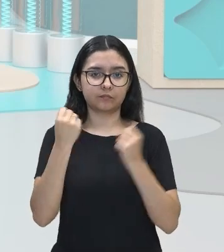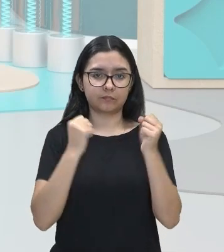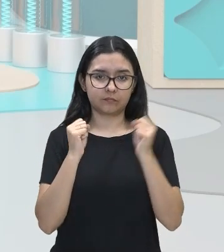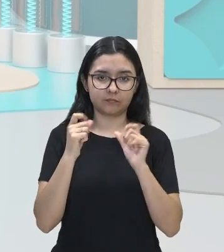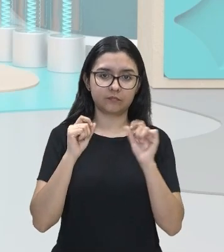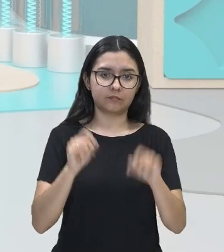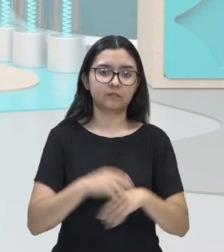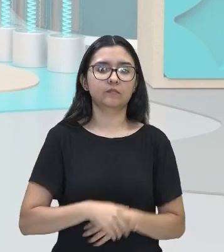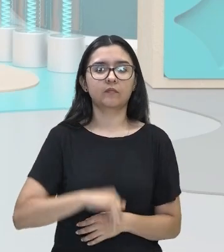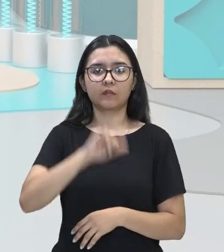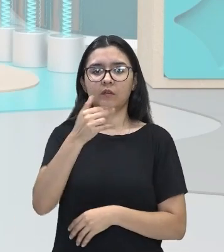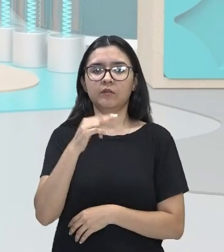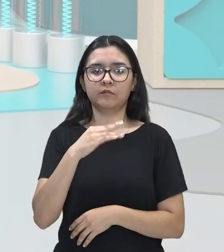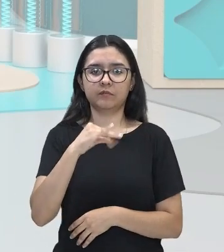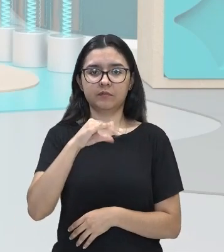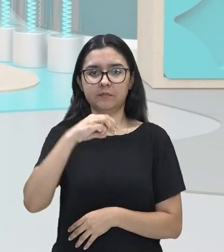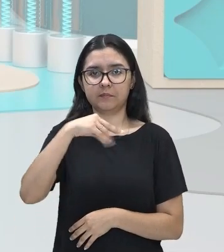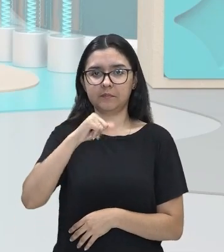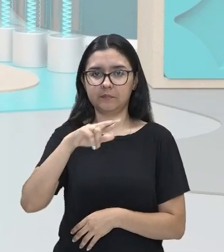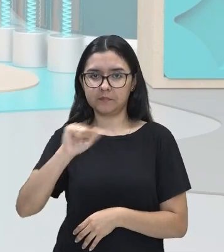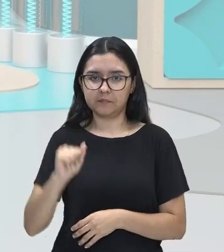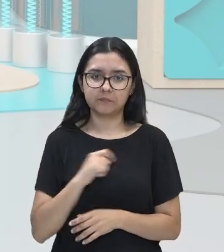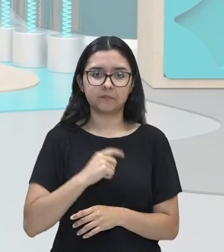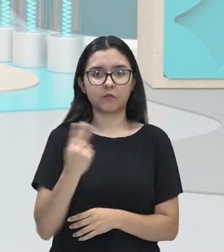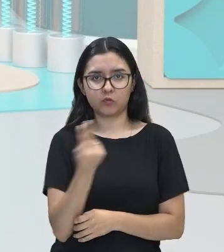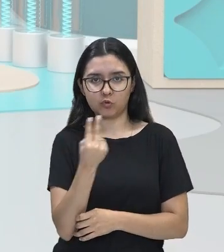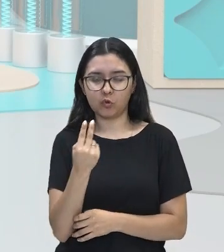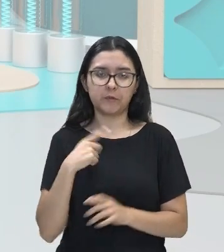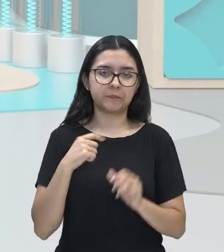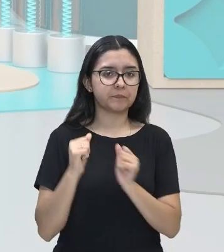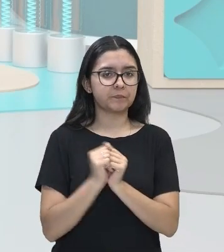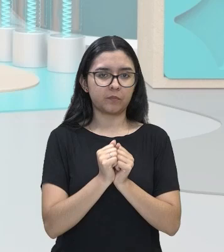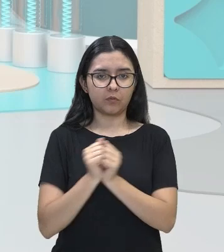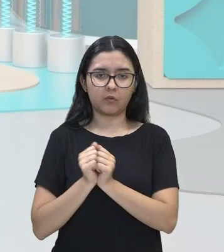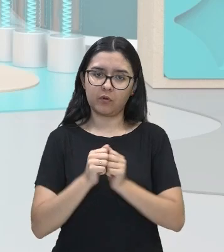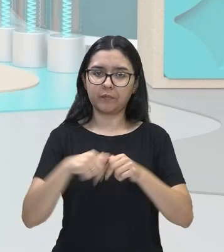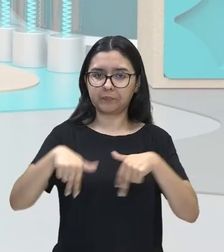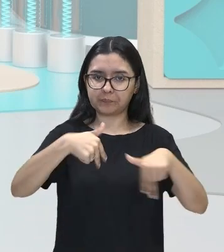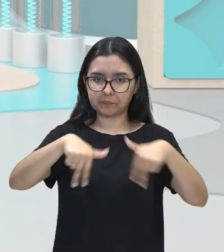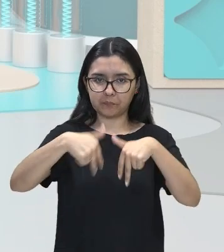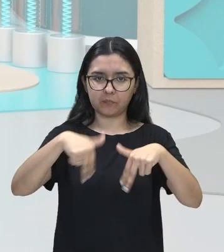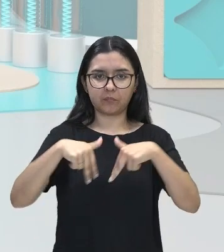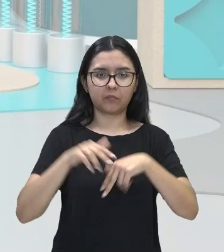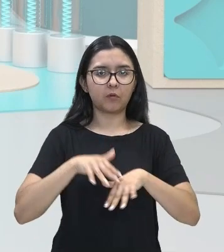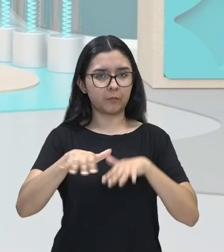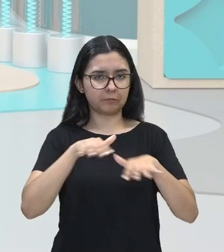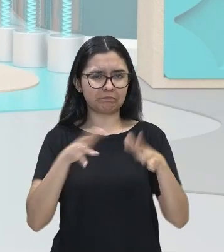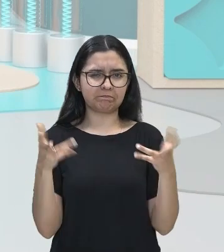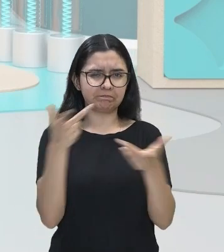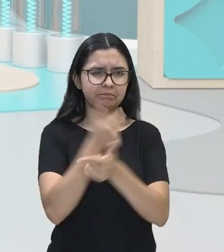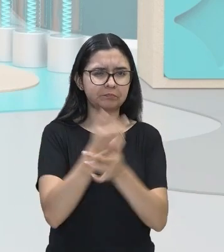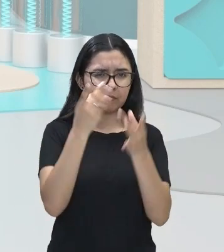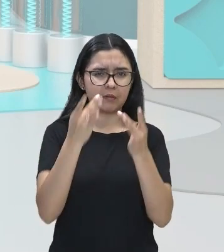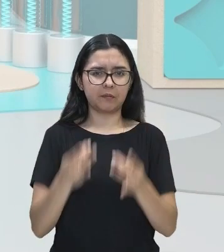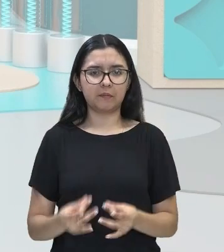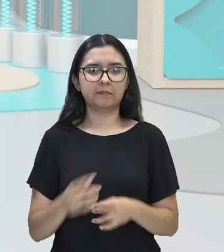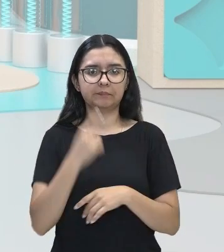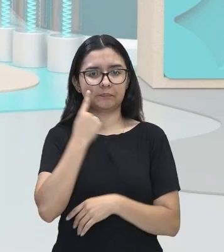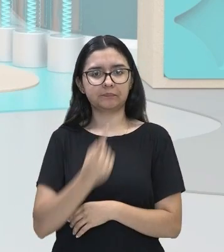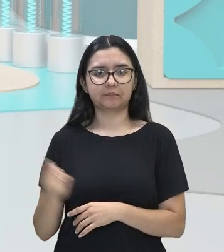de Mídias, professora Jucimara, executando aí os movimentos lindos e maravilhosos que citei a vocês. Olha só, alguns